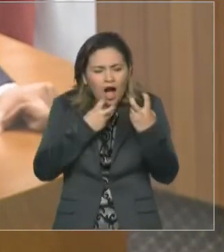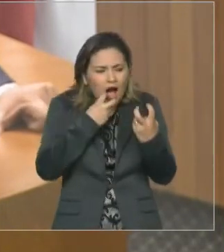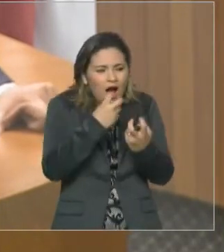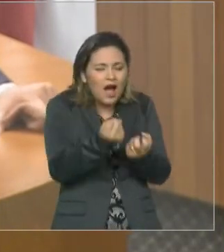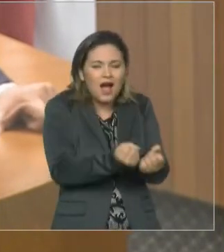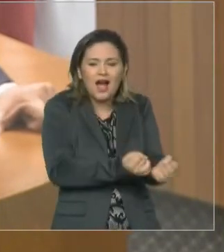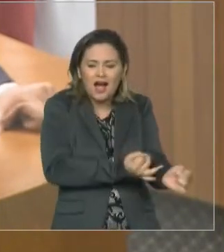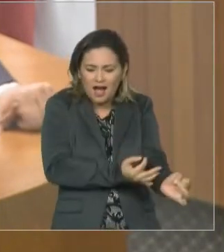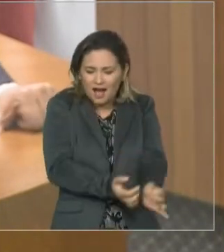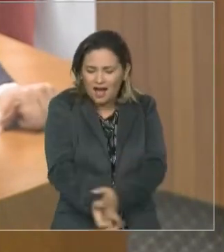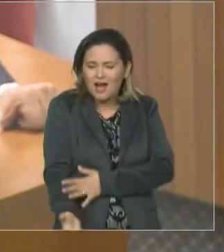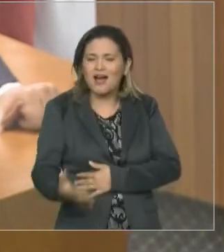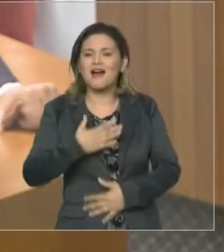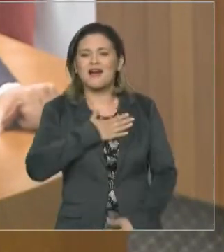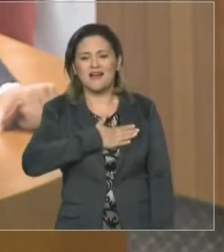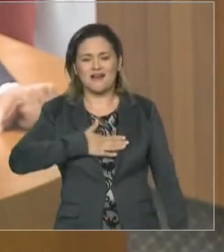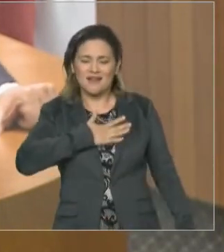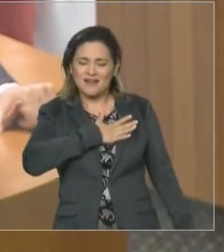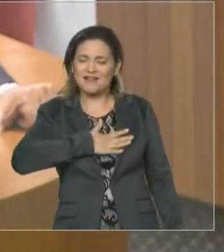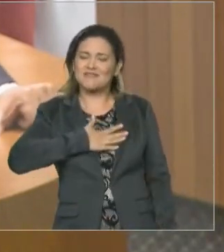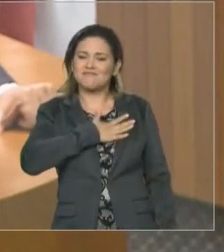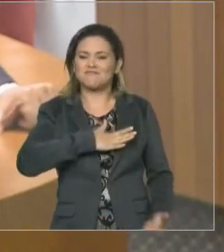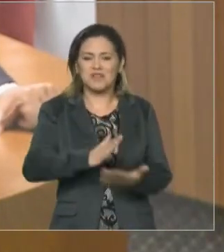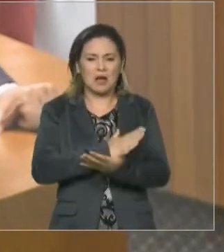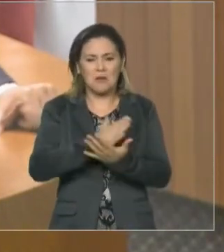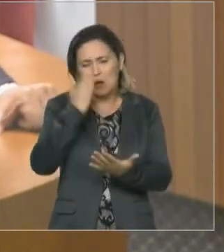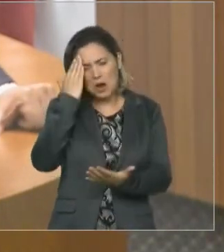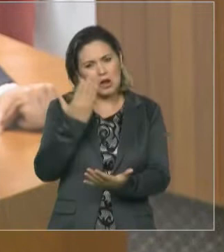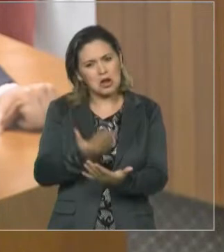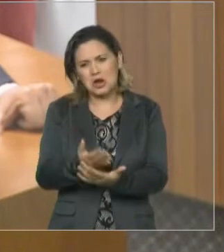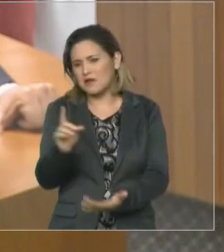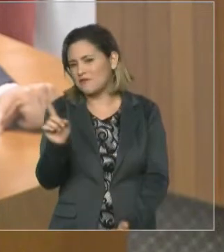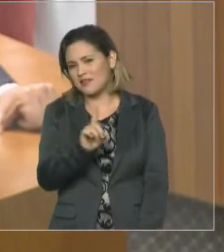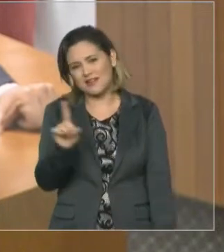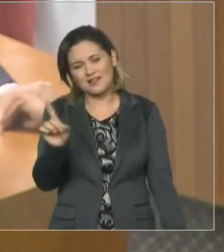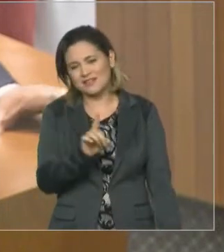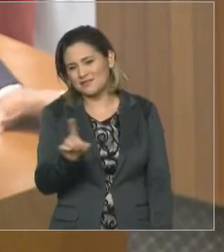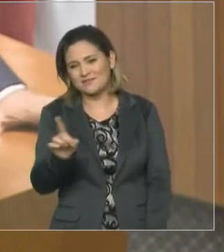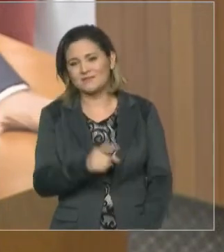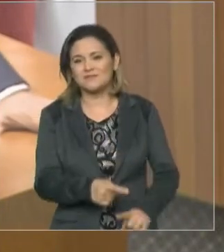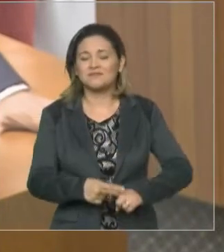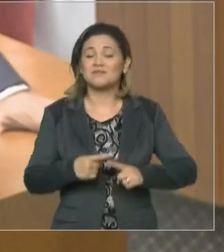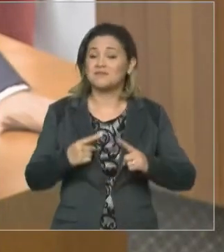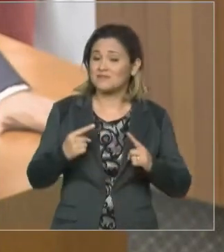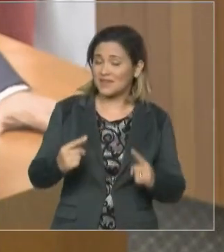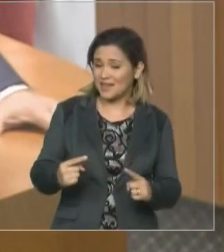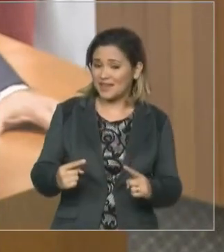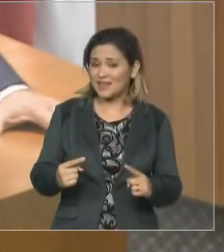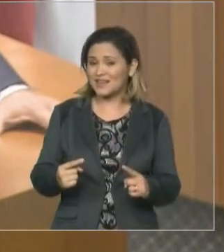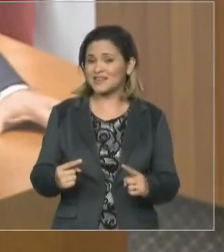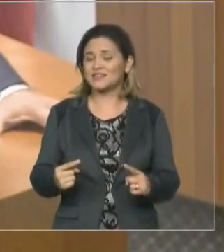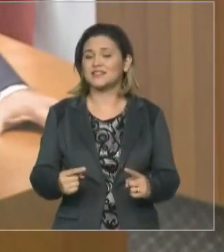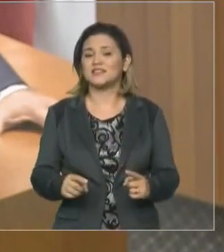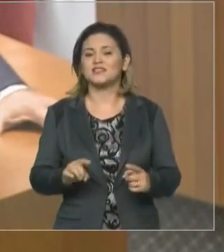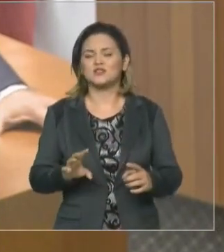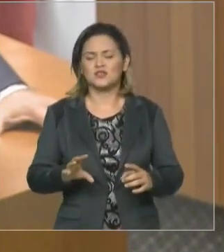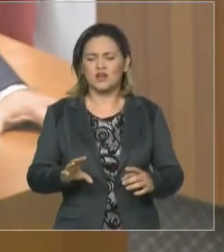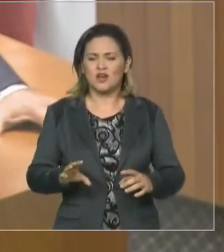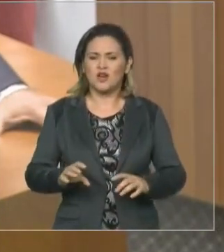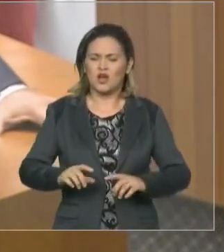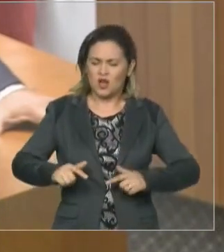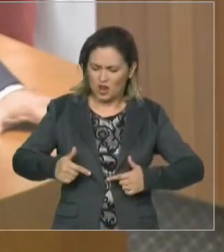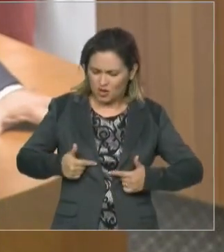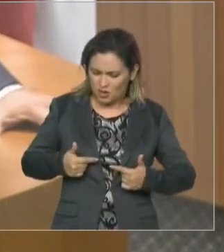o grito que muitos nem acreditavam mais que era possível, mas que somente com guerreiros que não